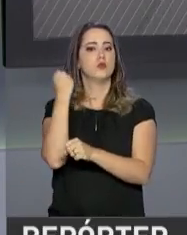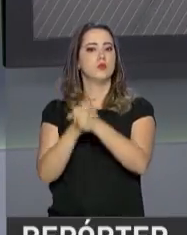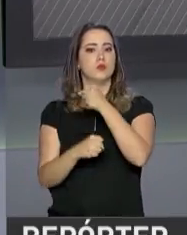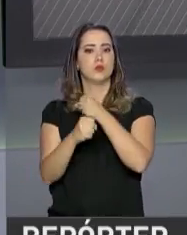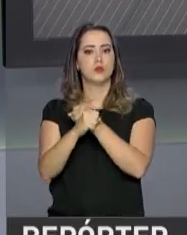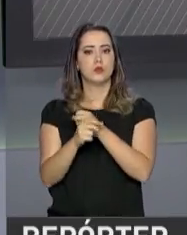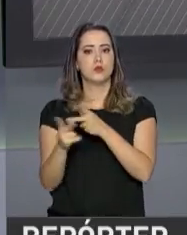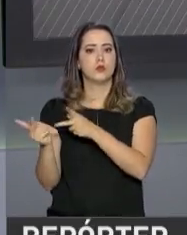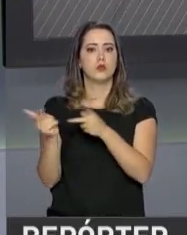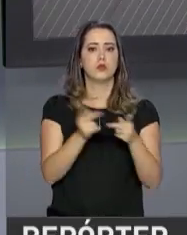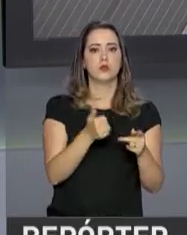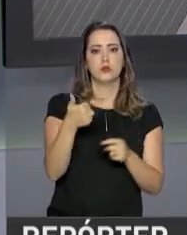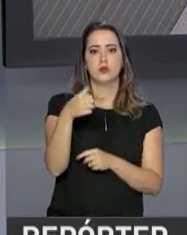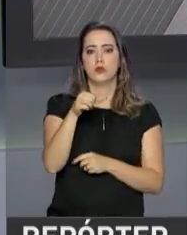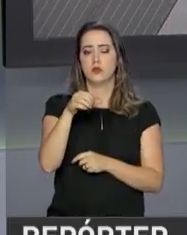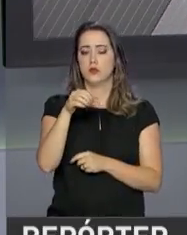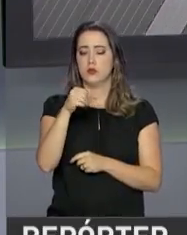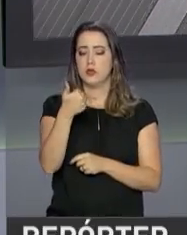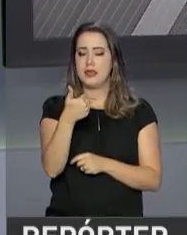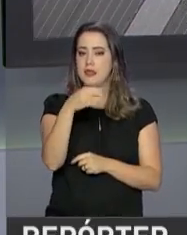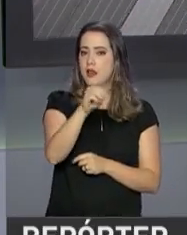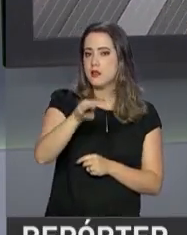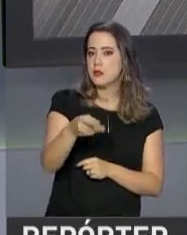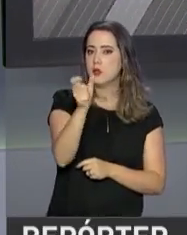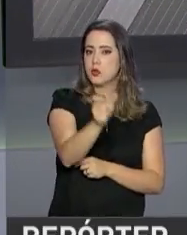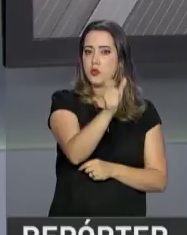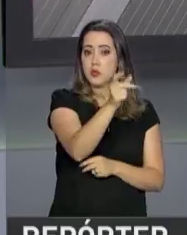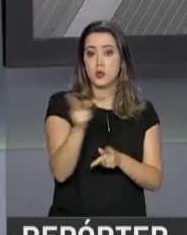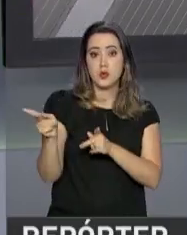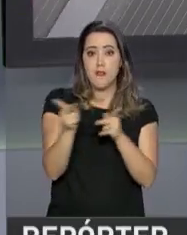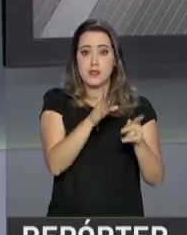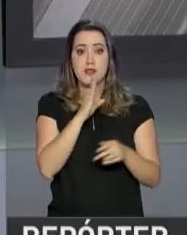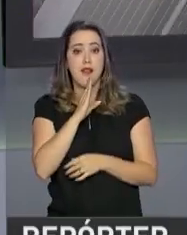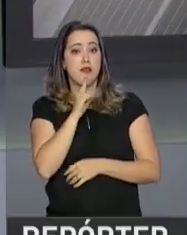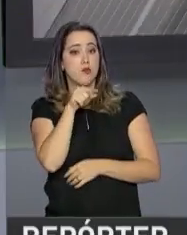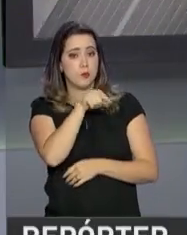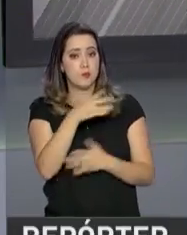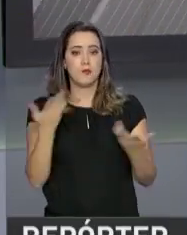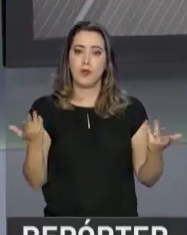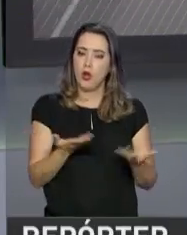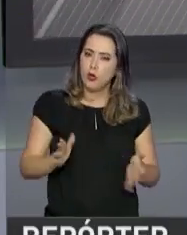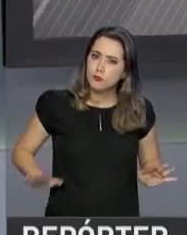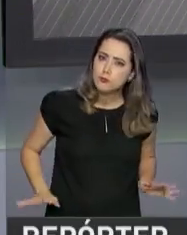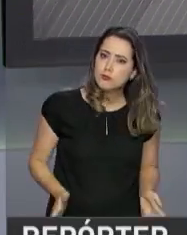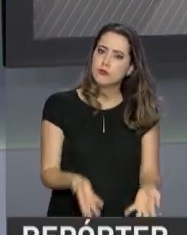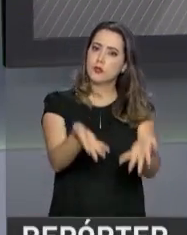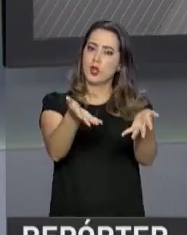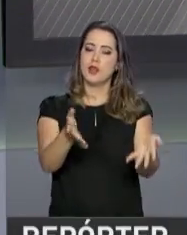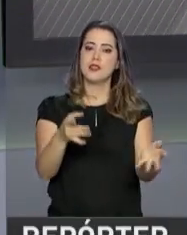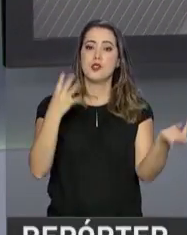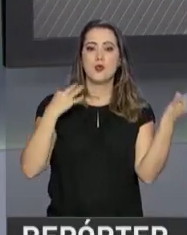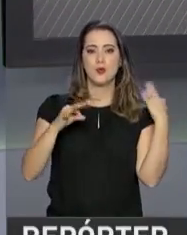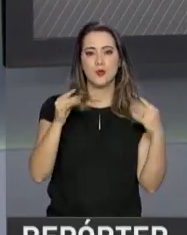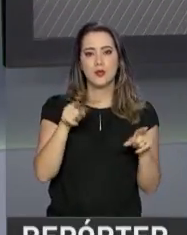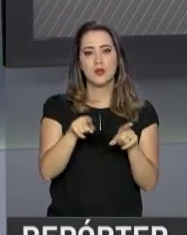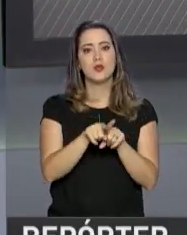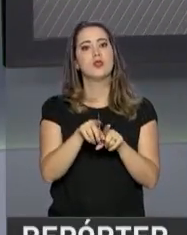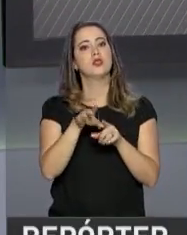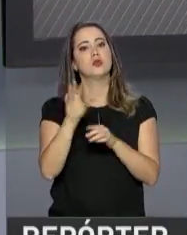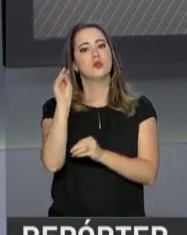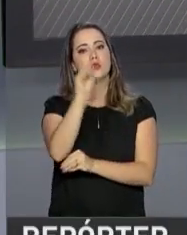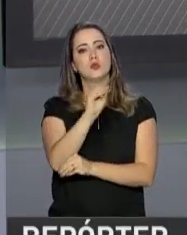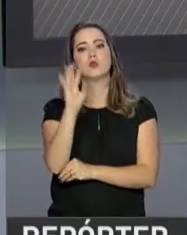ano passado foram visitados por 10 milhões de pessoas agora o governo federal quer incentivar essa visitação por meio do turismo